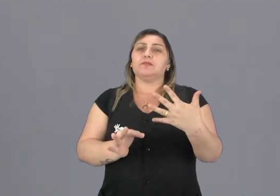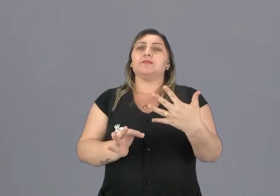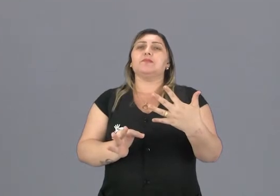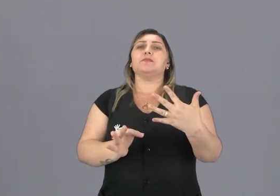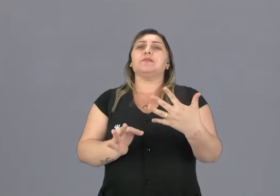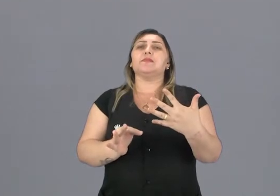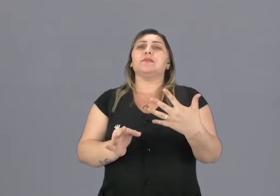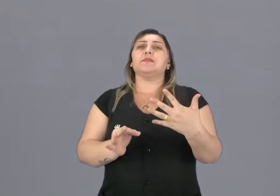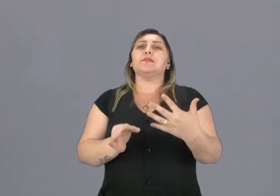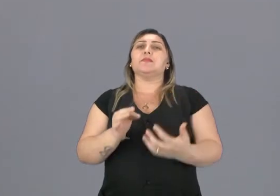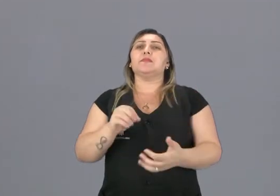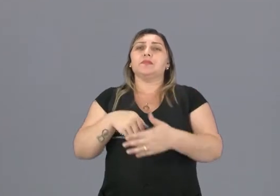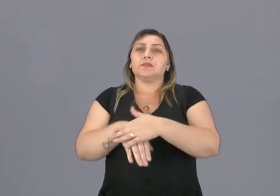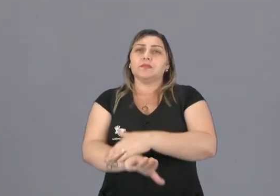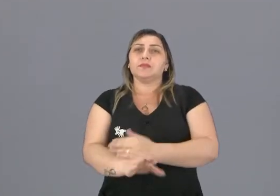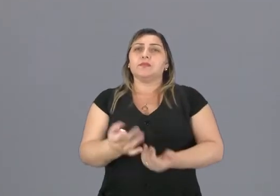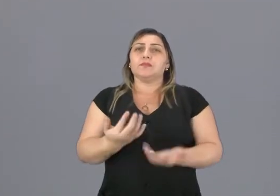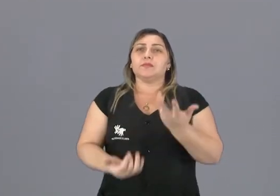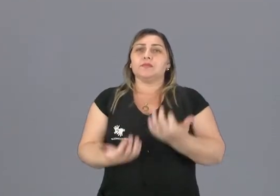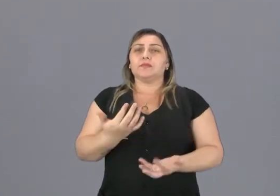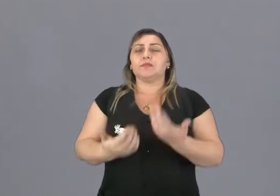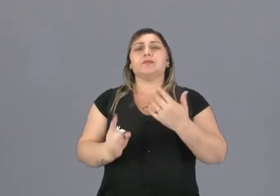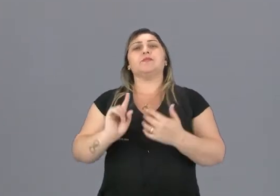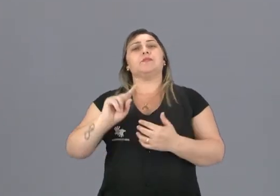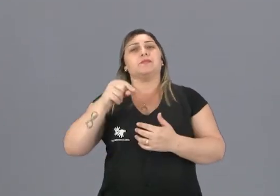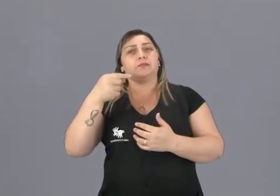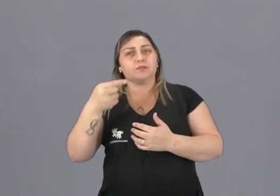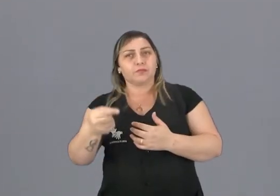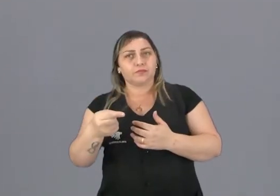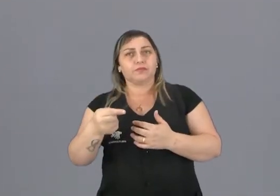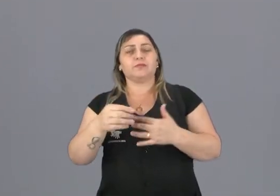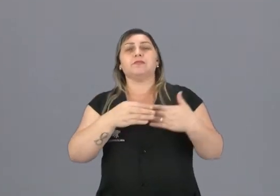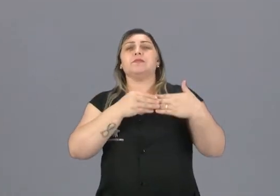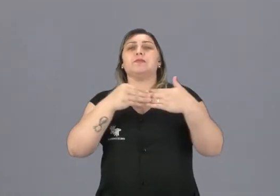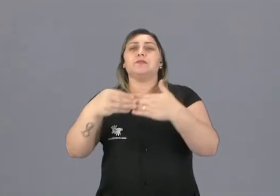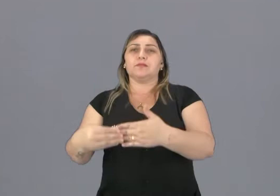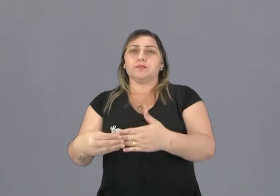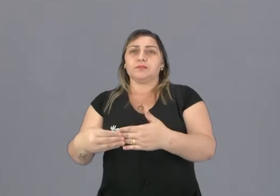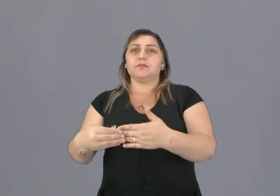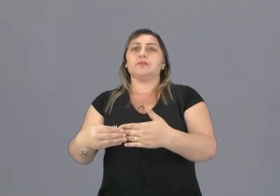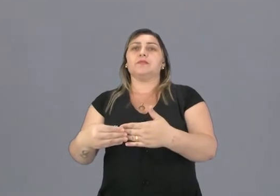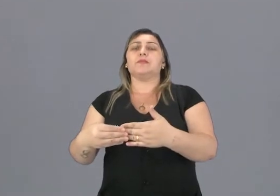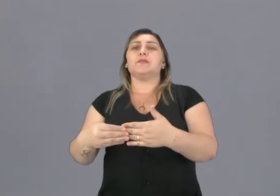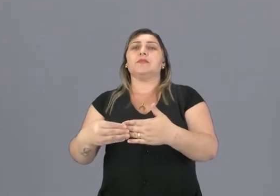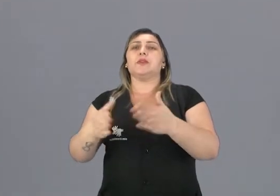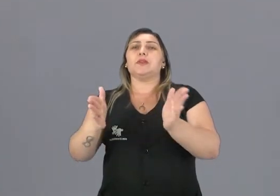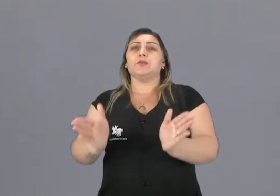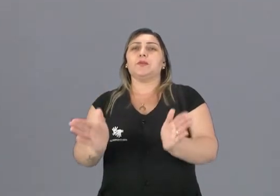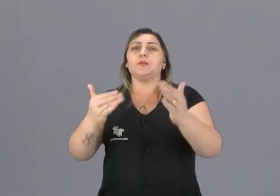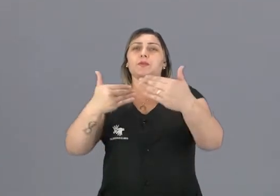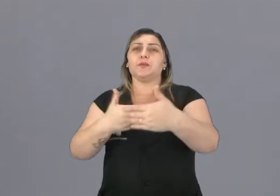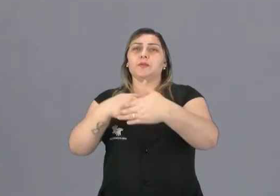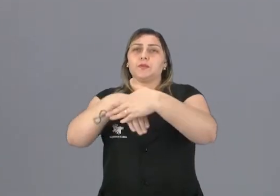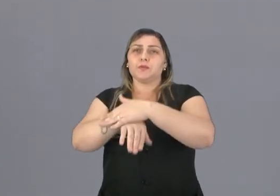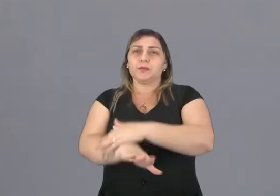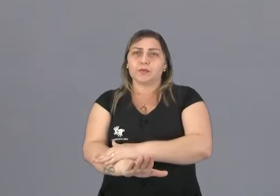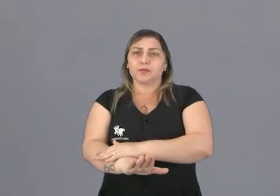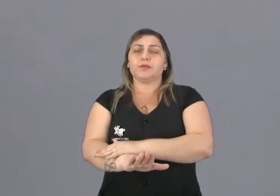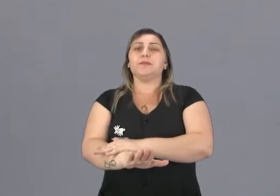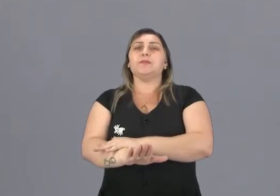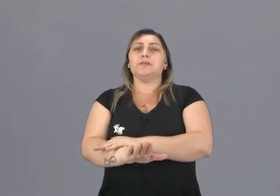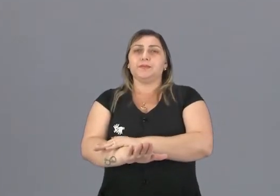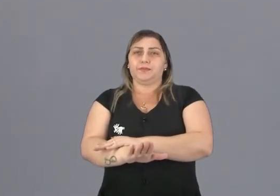ser torrado e aí sim ele vai ser etiquetado, certo? Ele vai receber a